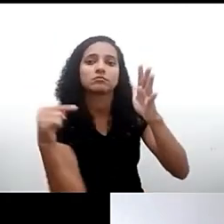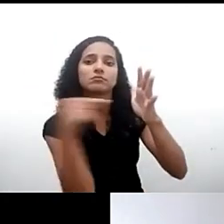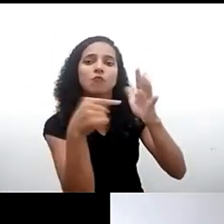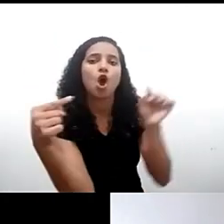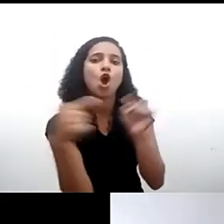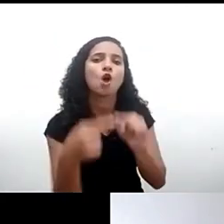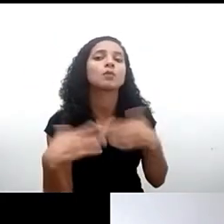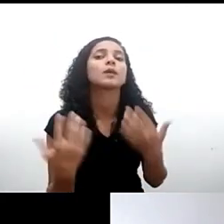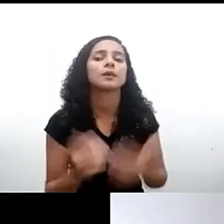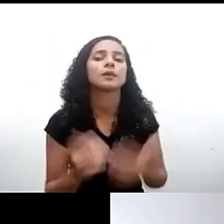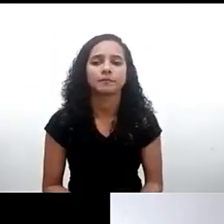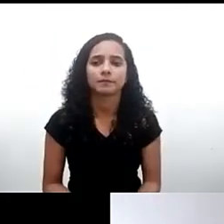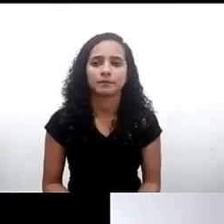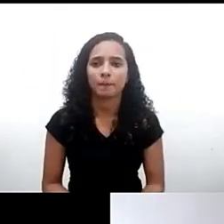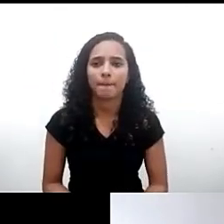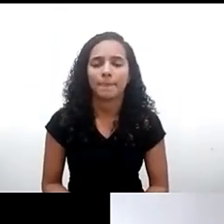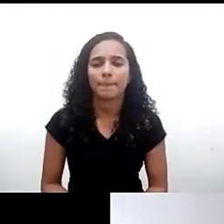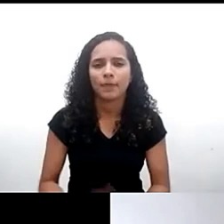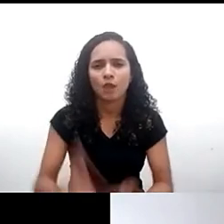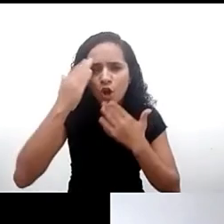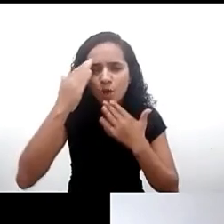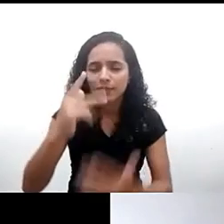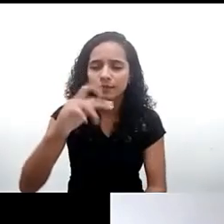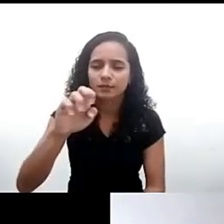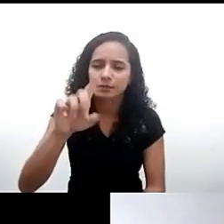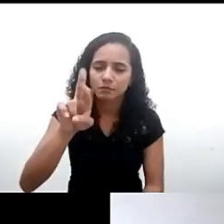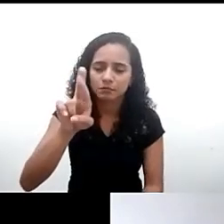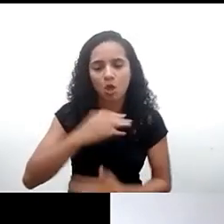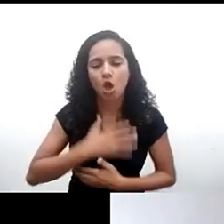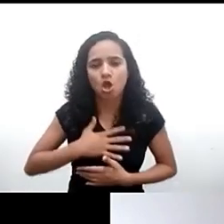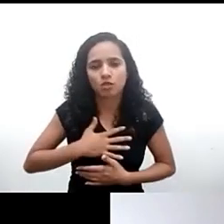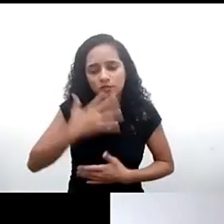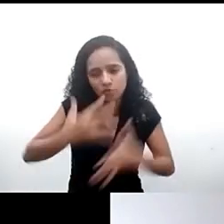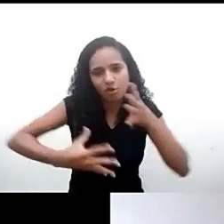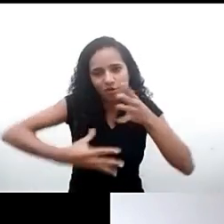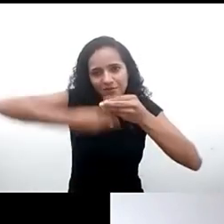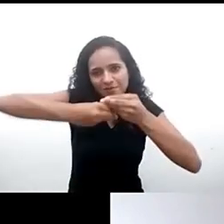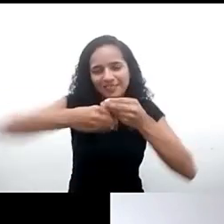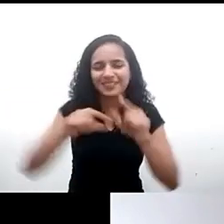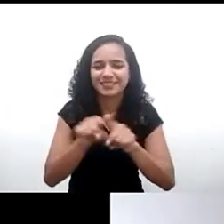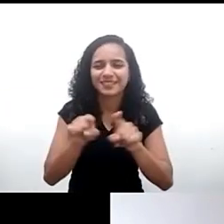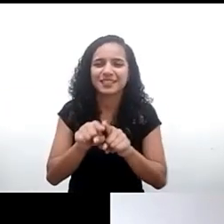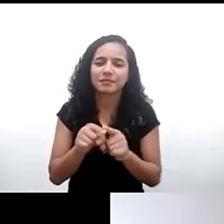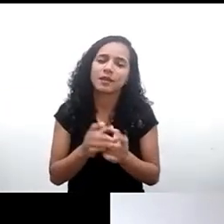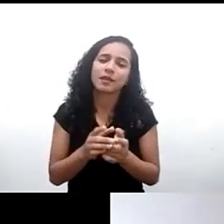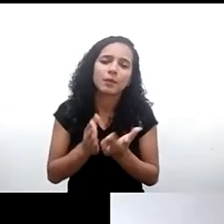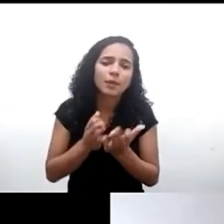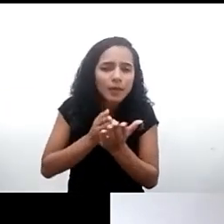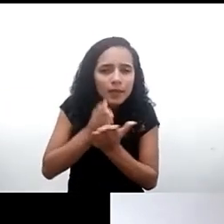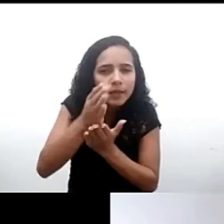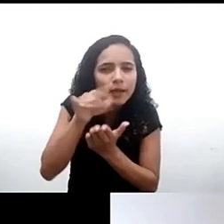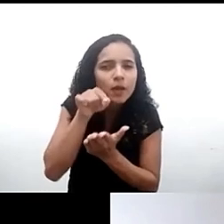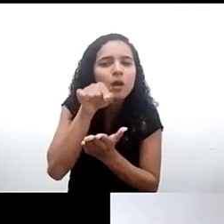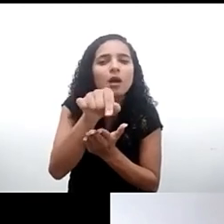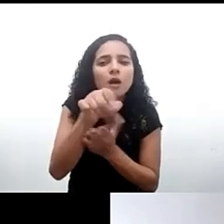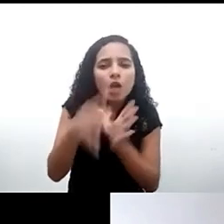sim obrigado Pedro obrigado Pedro eu gostaria de complementar porque também vai na direção da contribuição